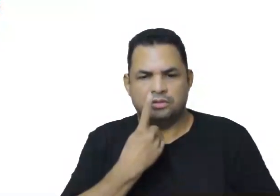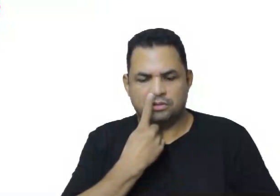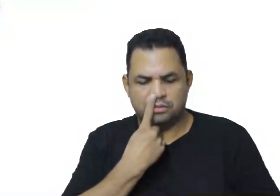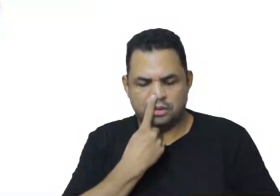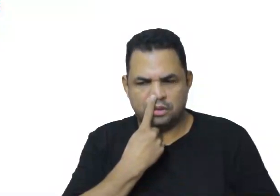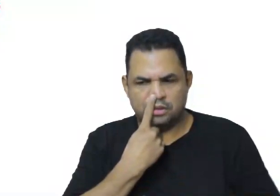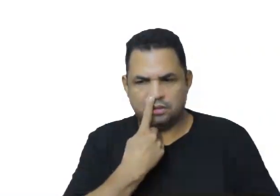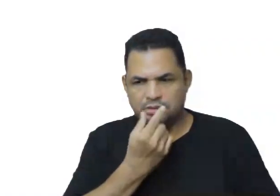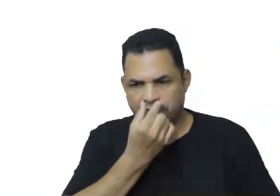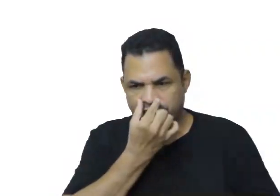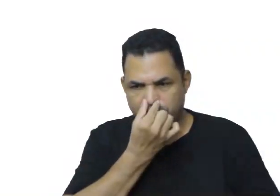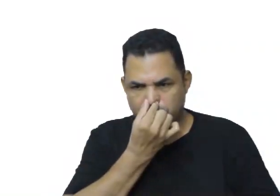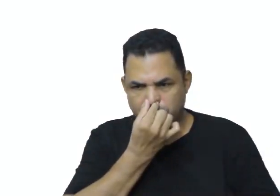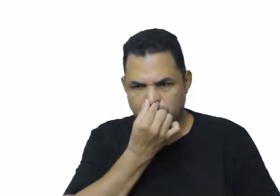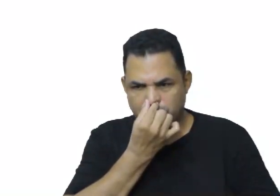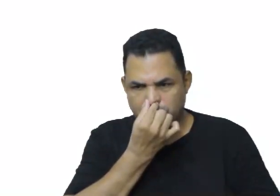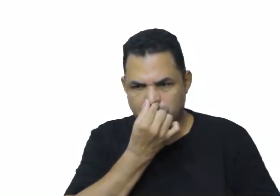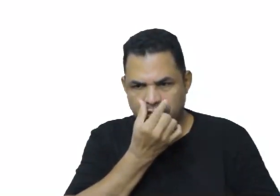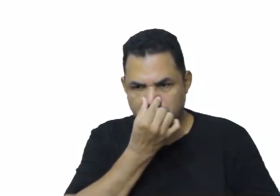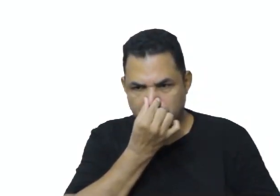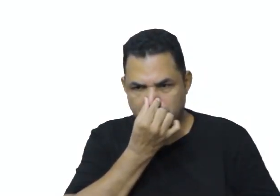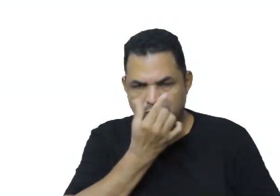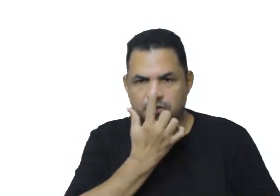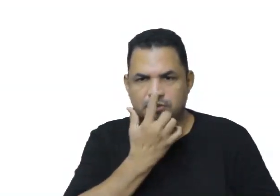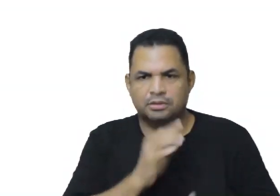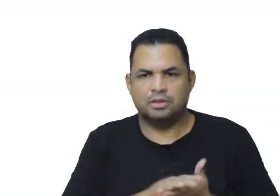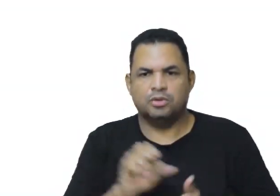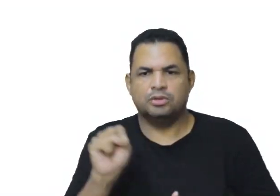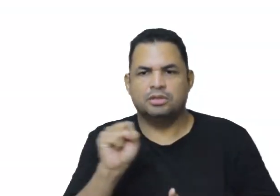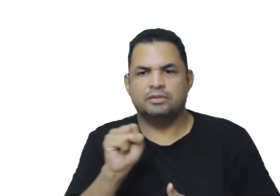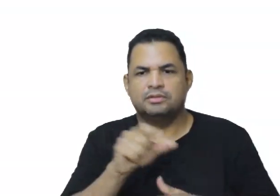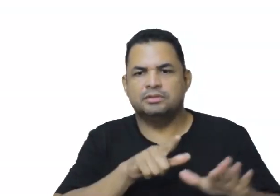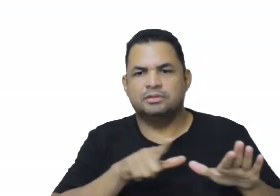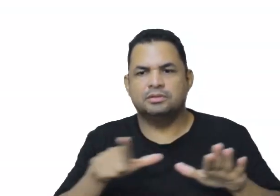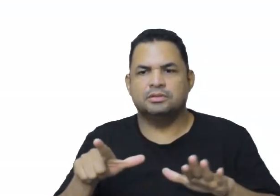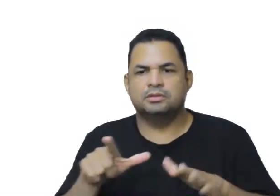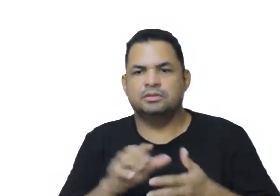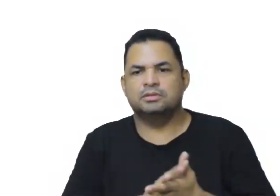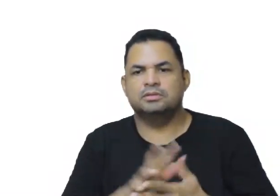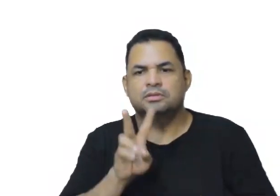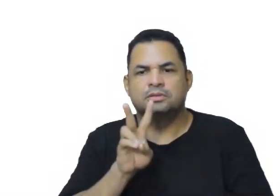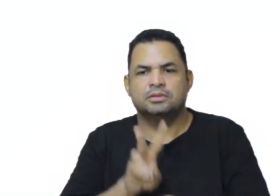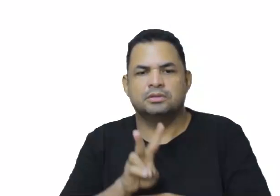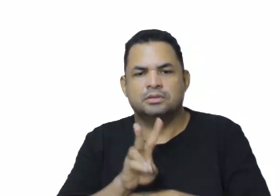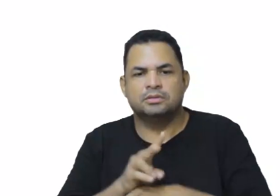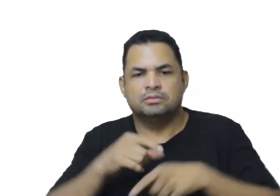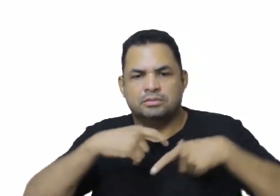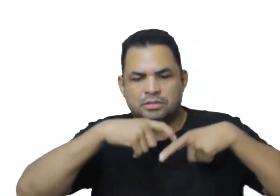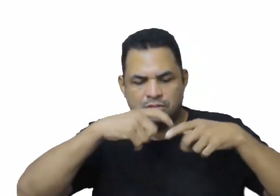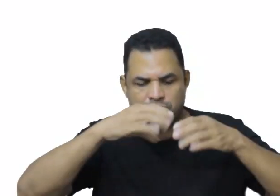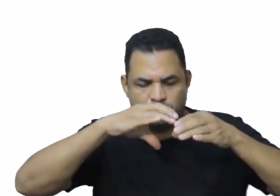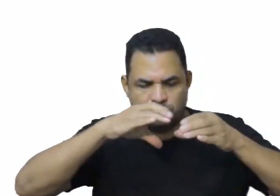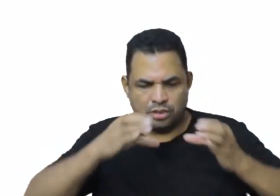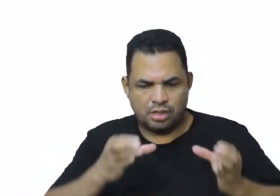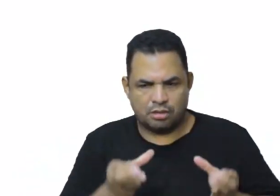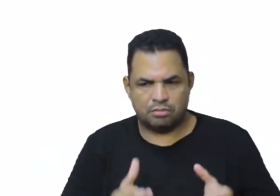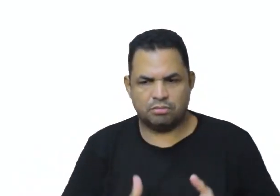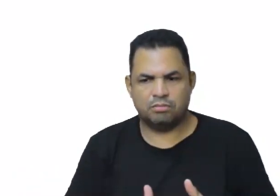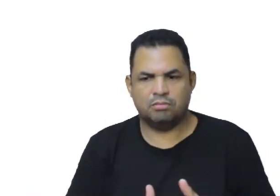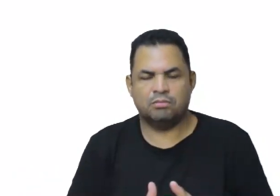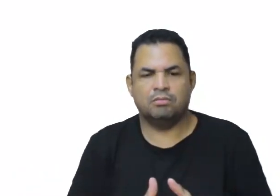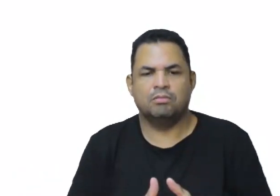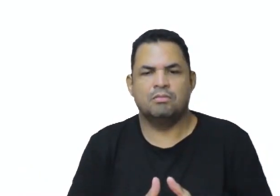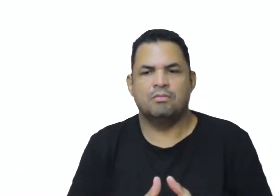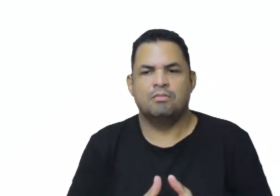estão fechadas, tá? Isso tudo na 8ª semana. Então, o embrião está protegido por um saco fetal, né? O saco